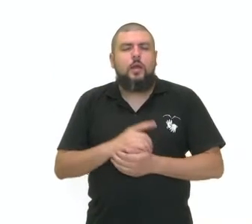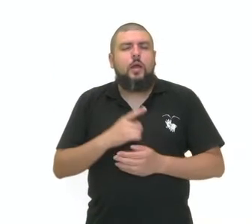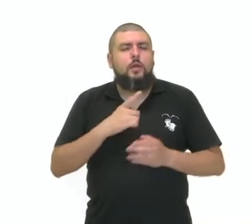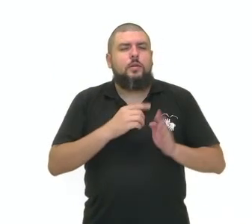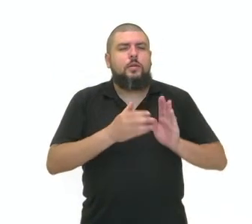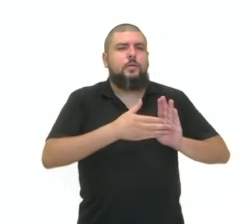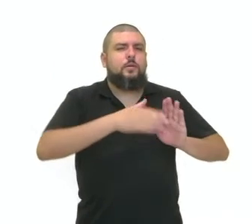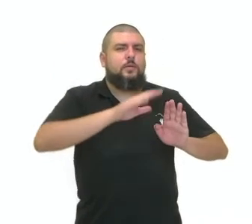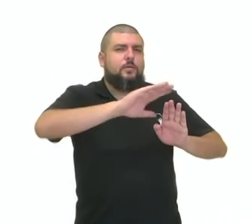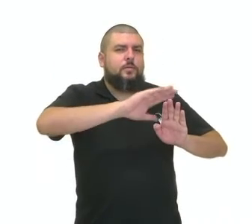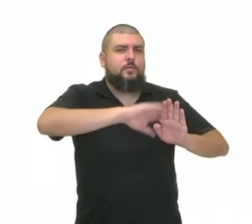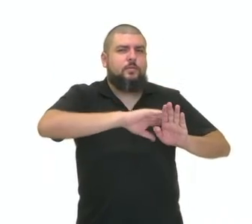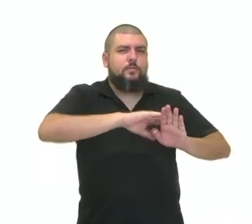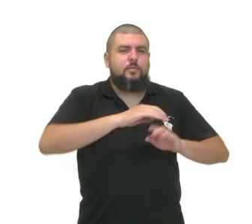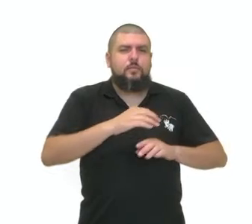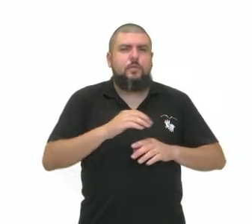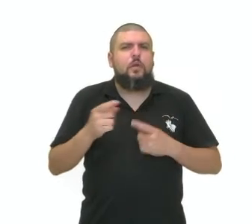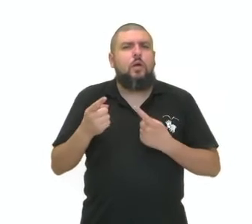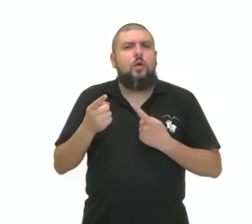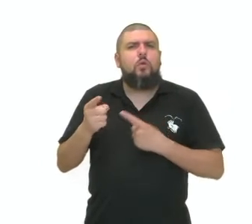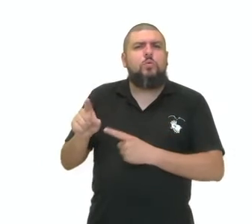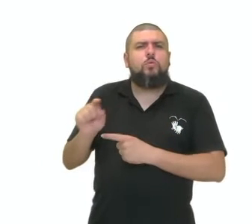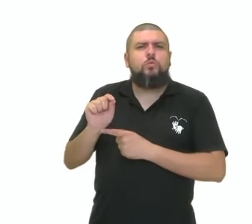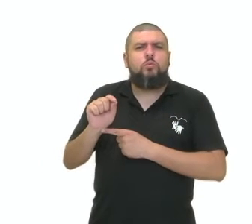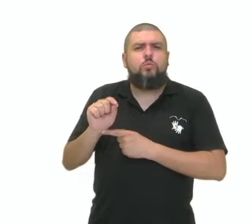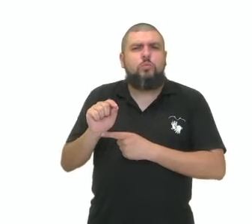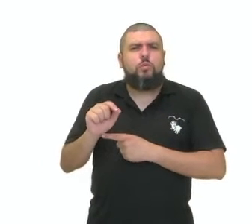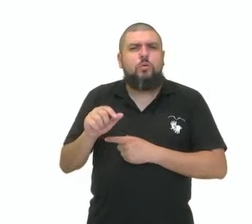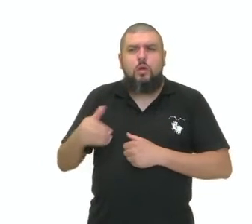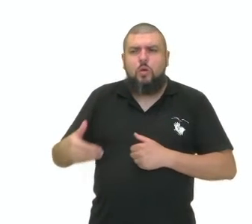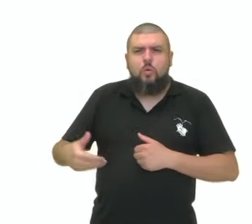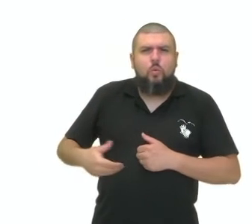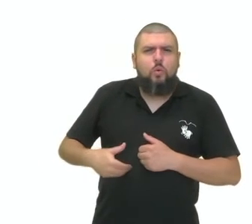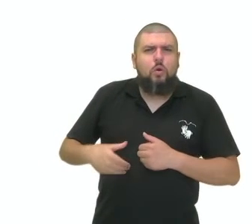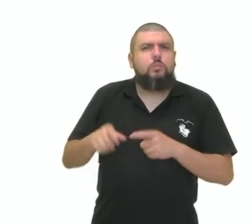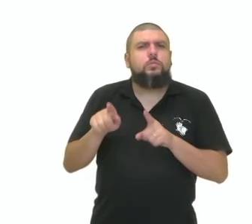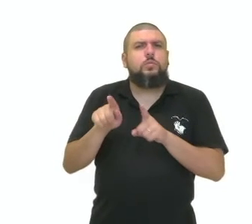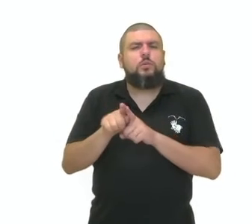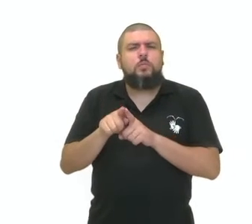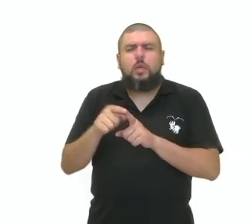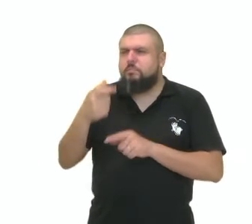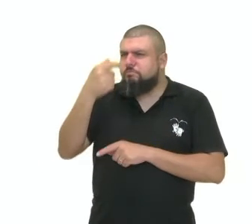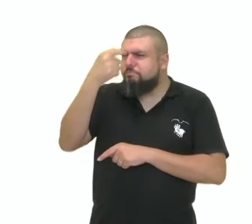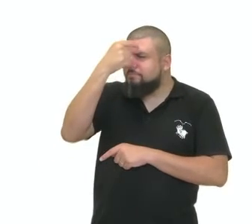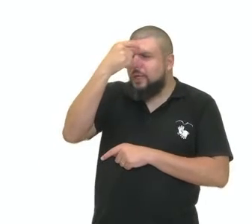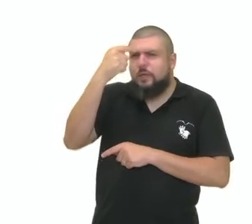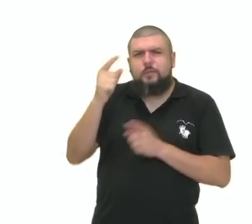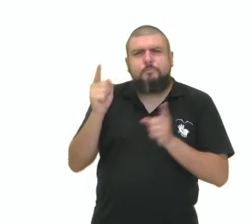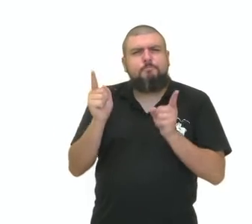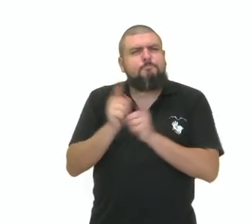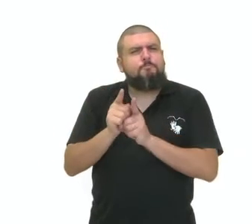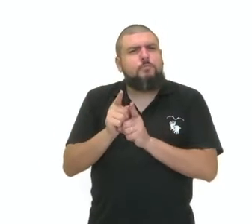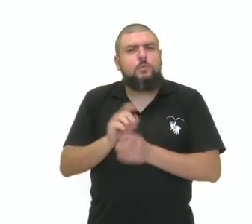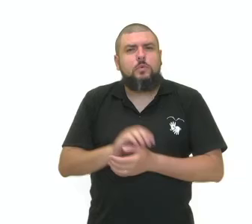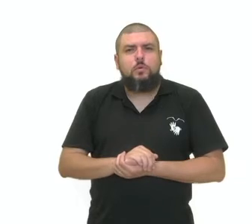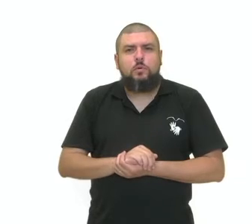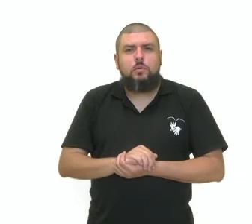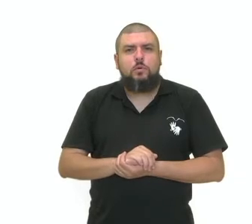contra quem? Contra a fome e a pobreza de espírito. E notamos que a fome está fazendo o